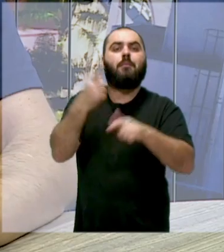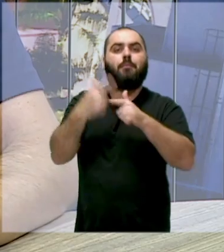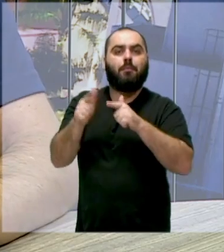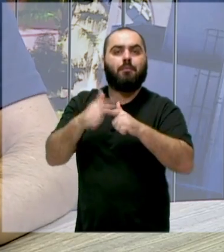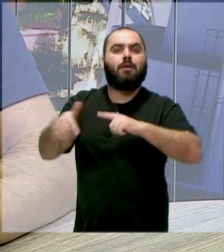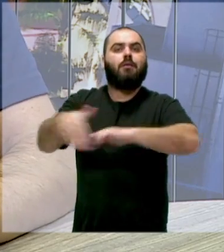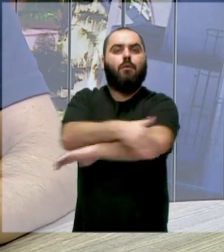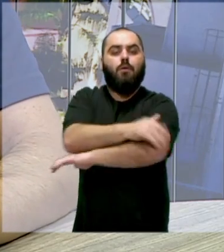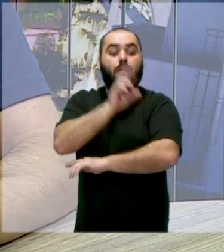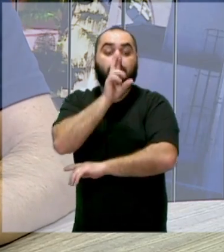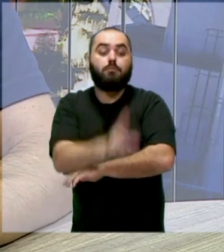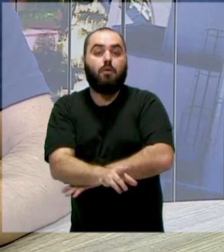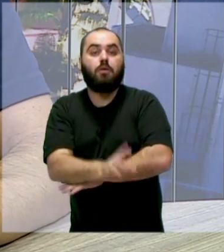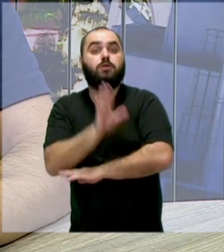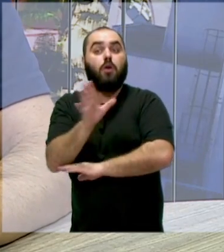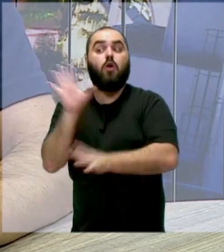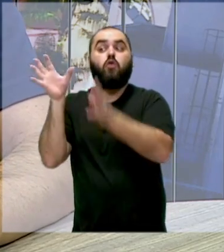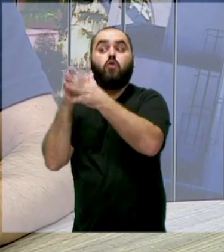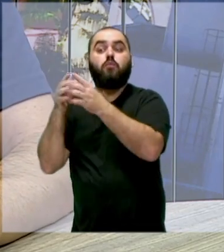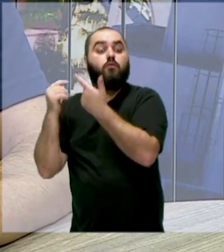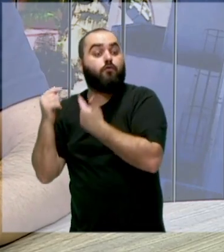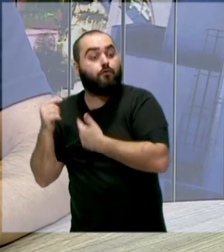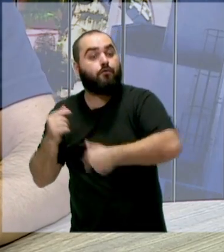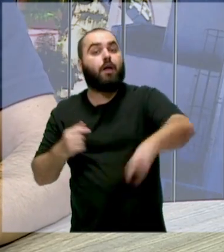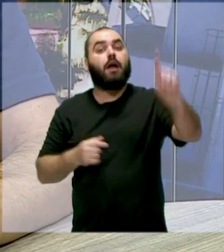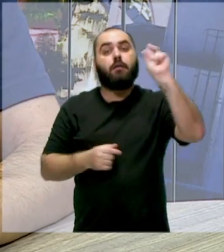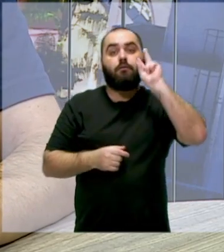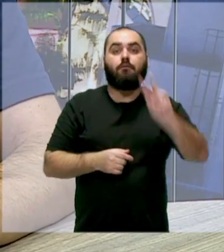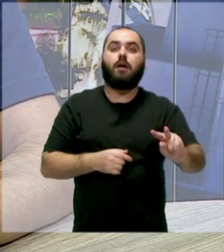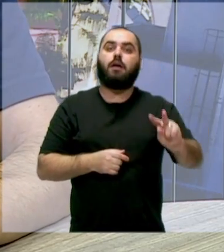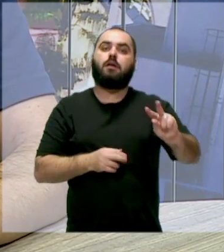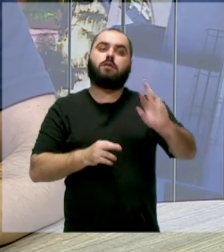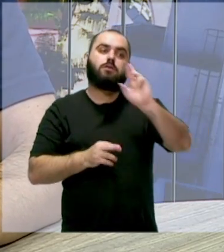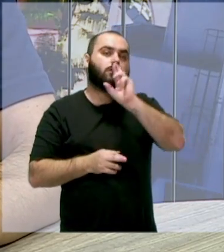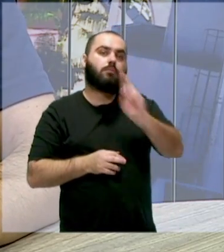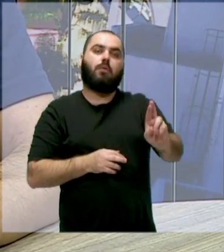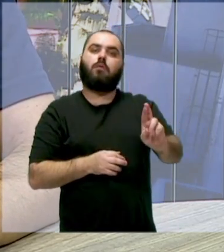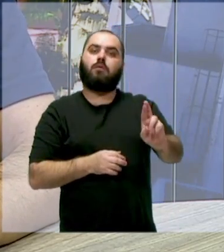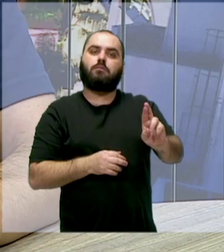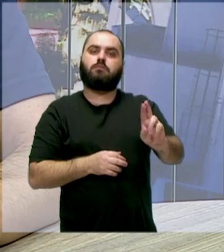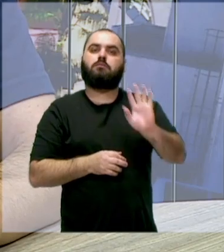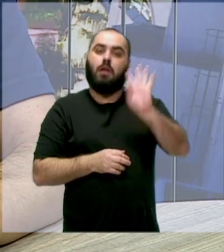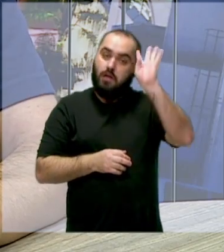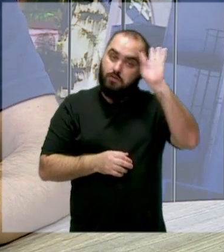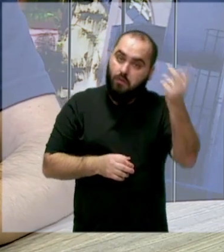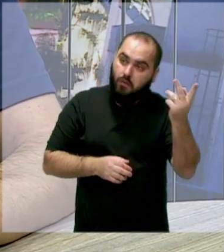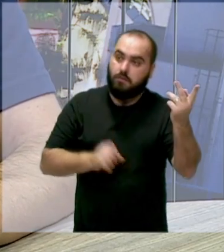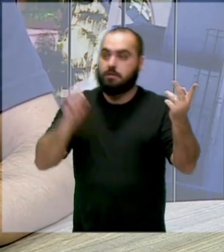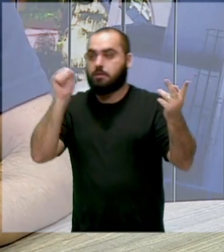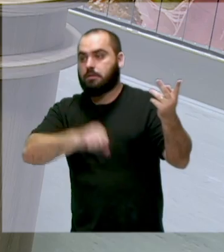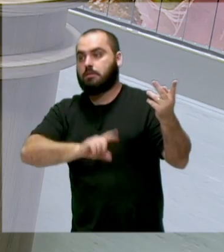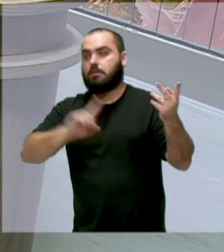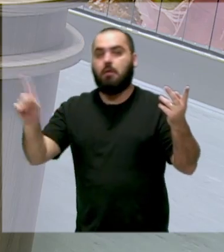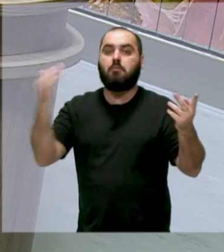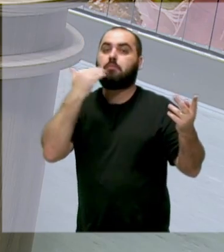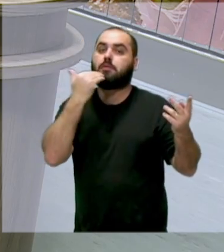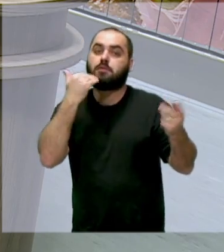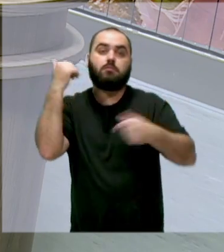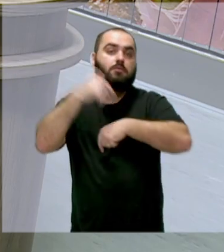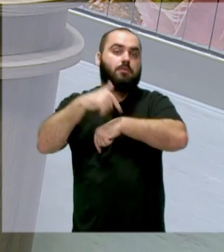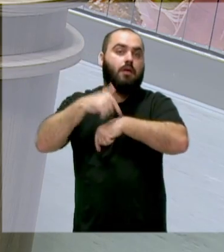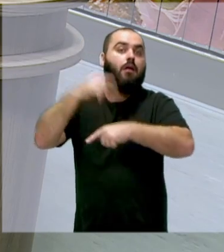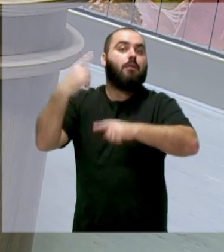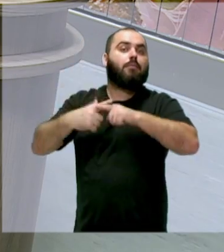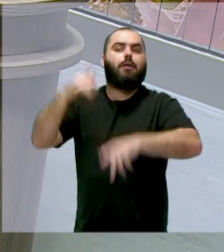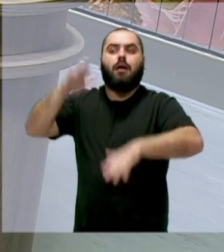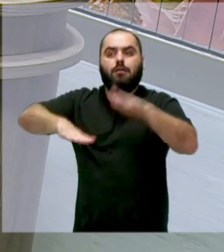gente já responde ali, já estamos enviando a equipe, já dá uma resposta para ela. Ele resolveu, não resolveu, ele pediu um prazo, porque em muitas situações a